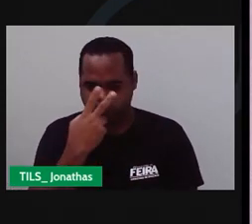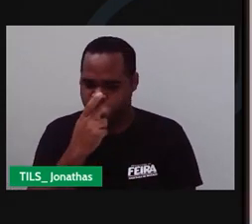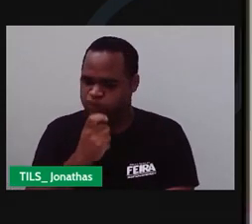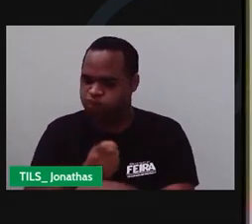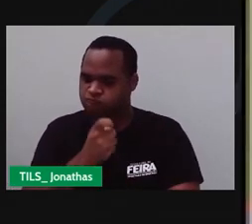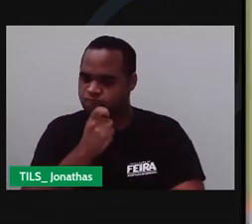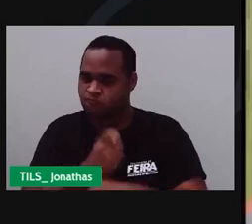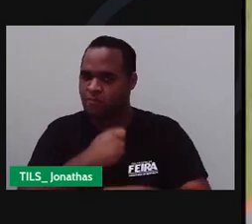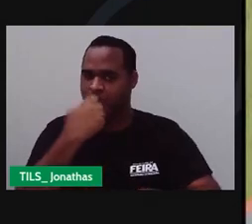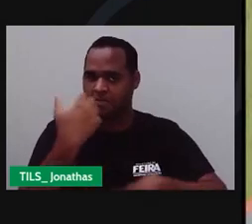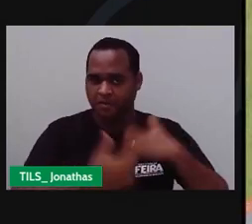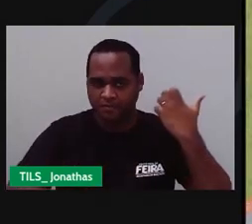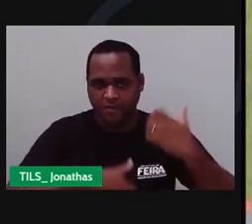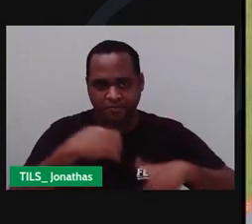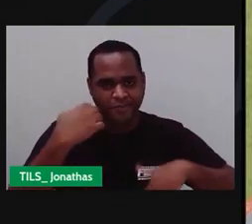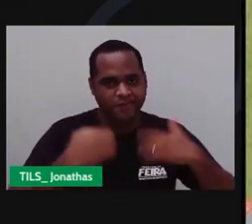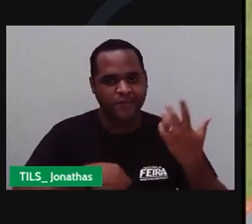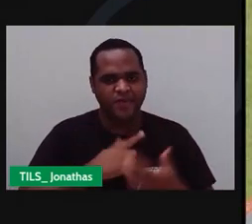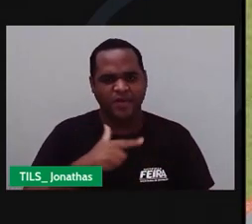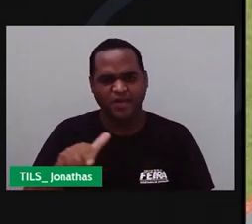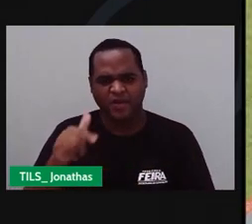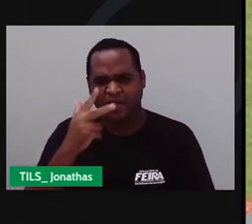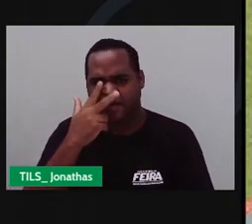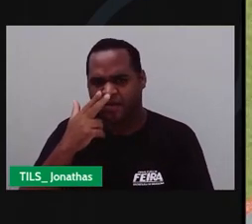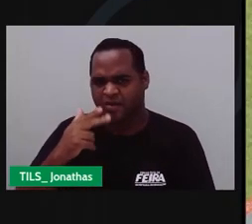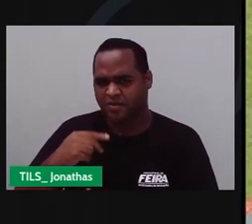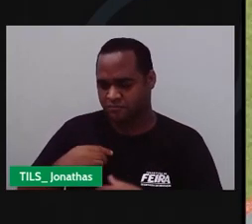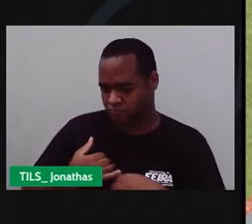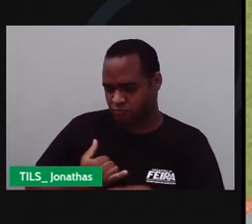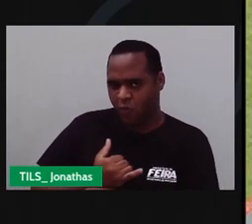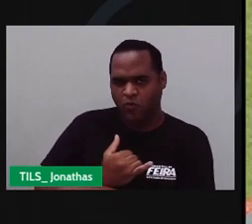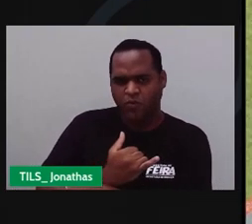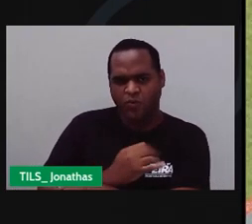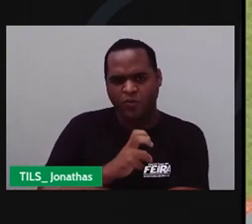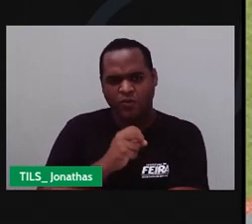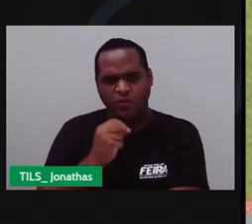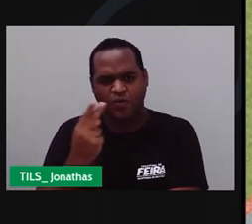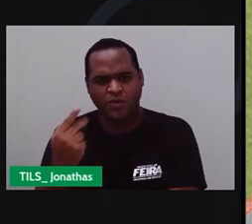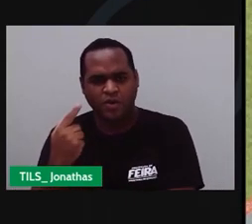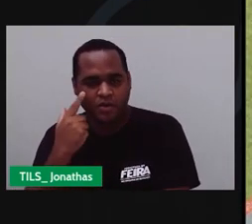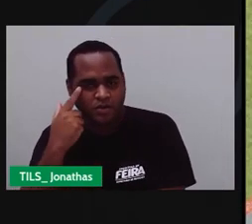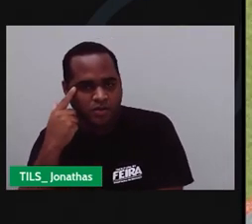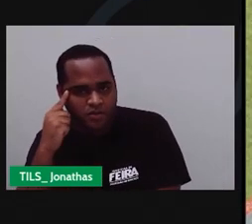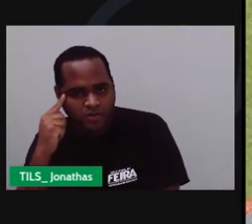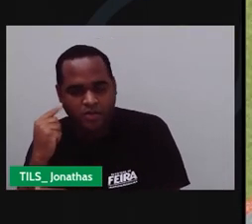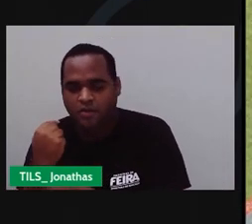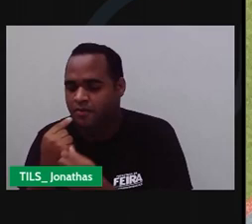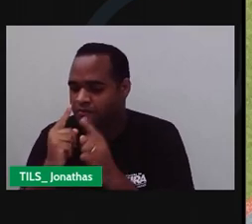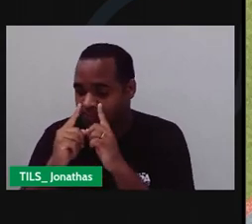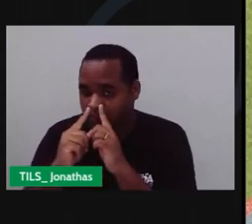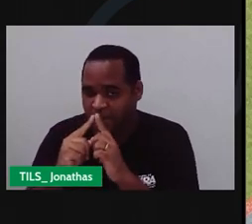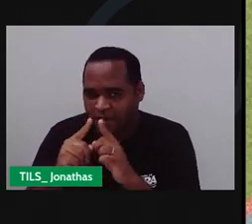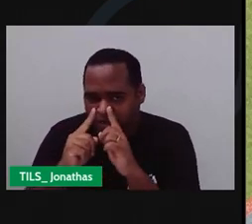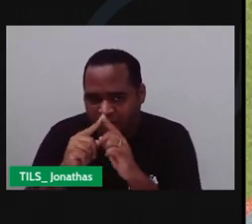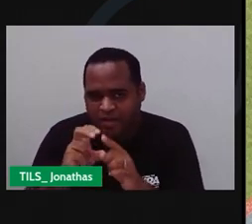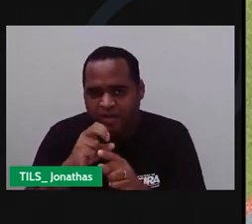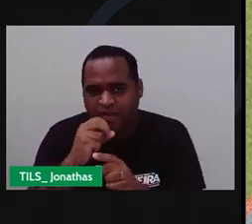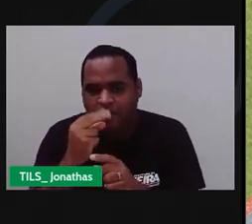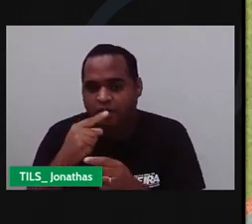Olho redondo Olho puxado Nariz pontudo Ou